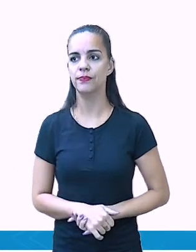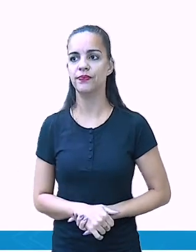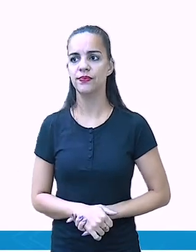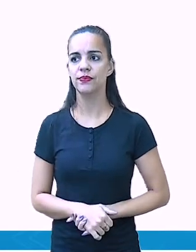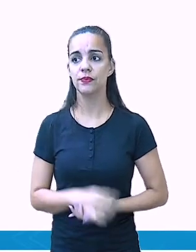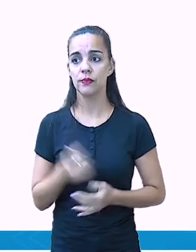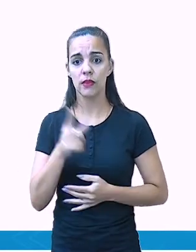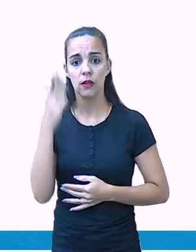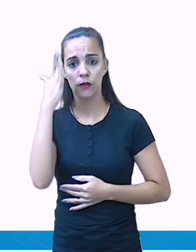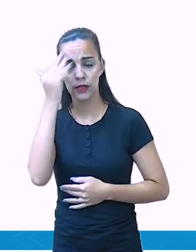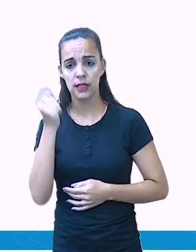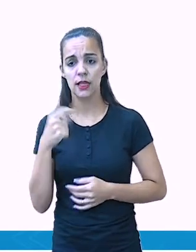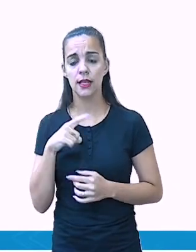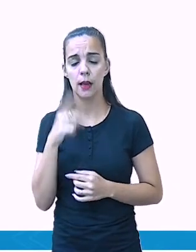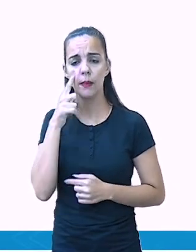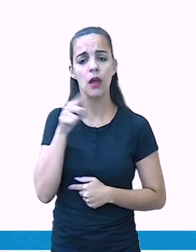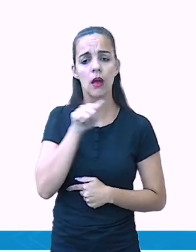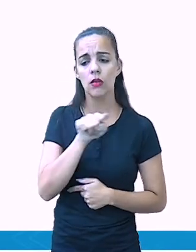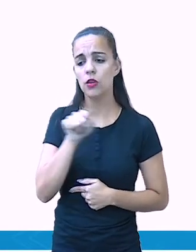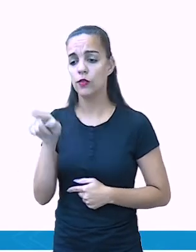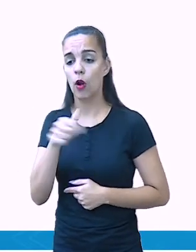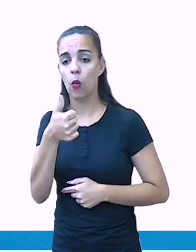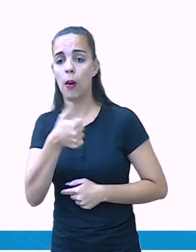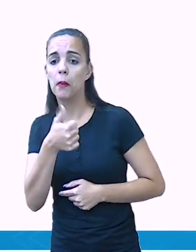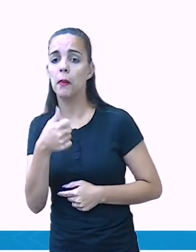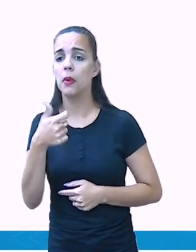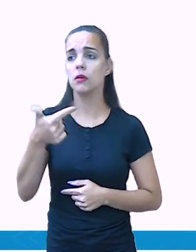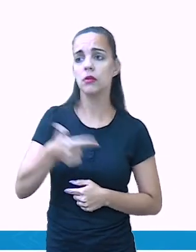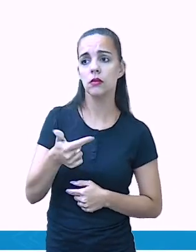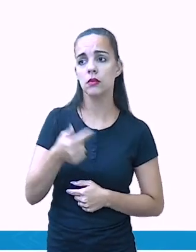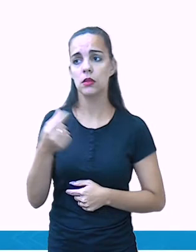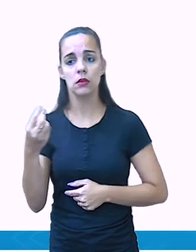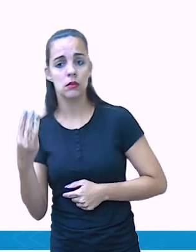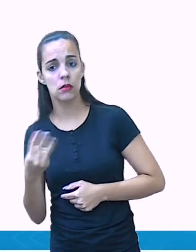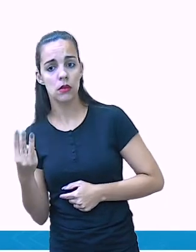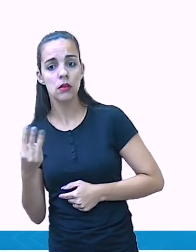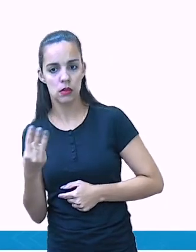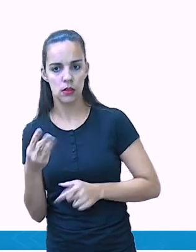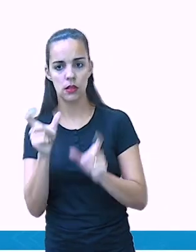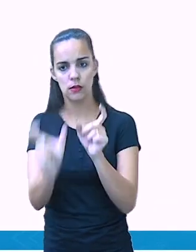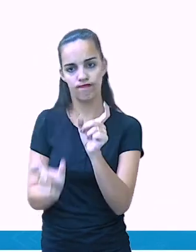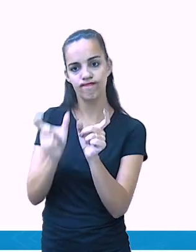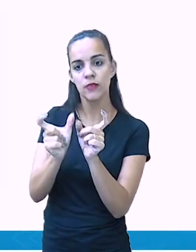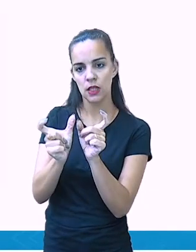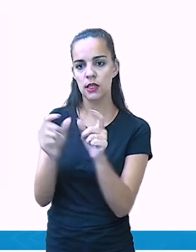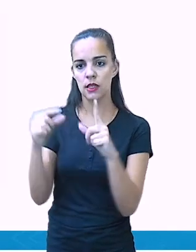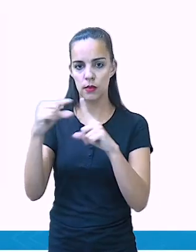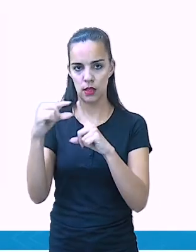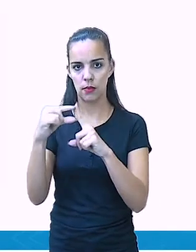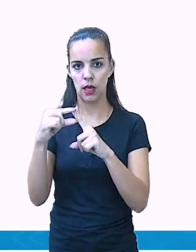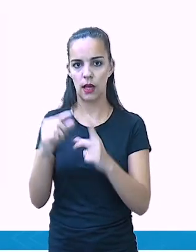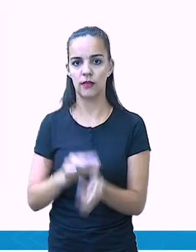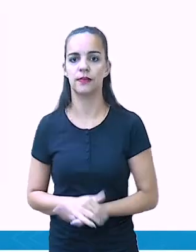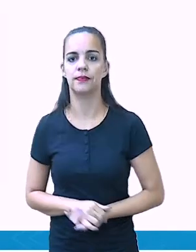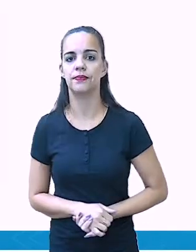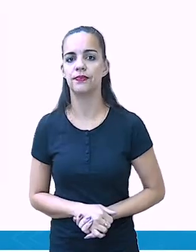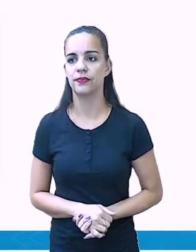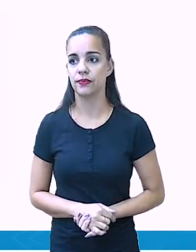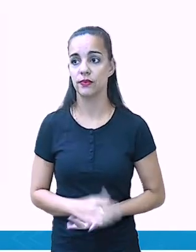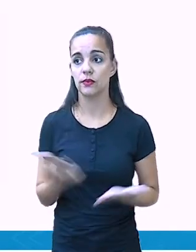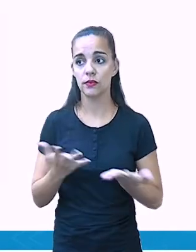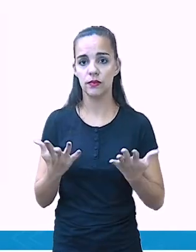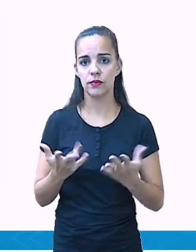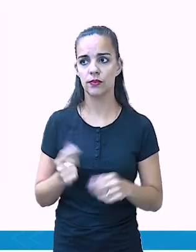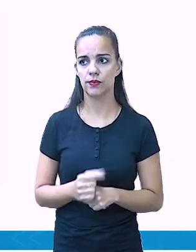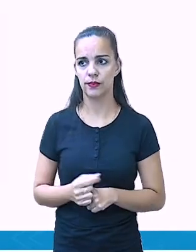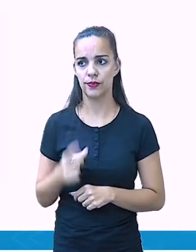também você saber identificar a primeira, a última, a segunda, a terceira sílaba. Isso é muito importante. Agora